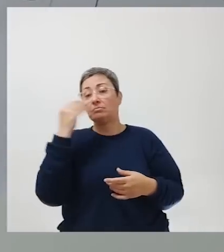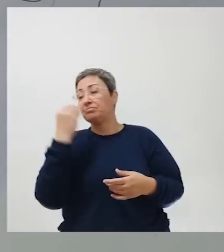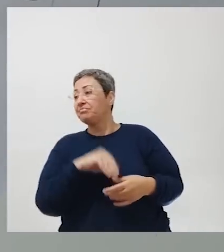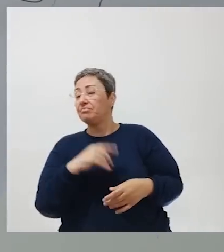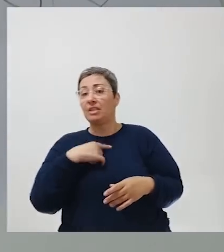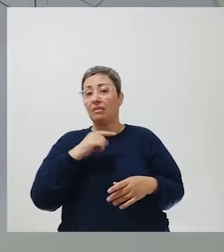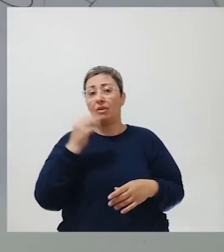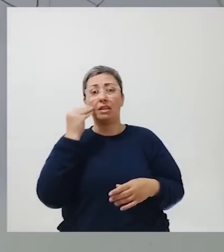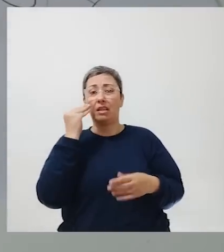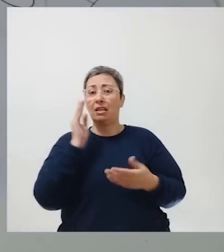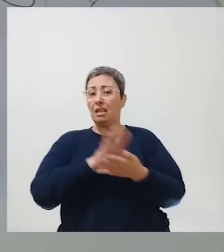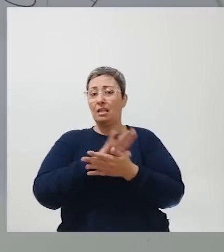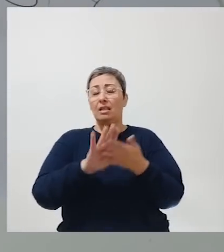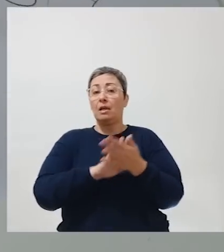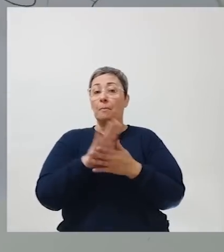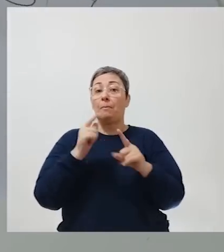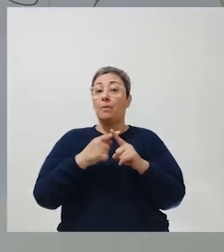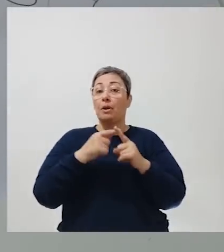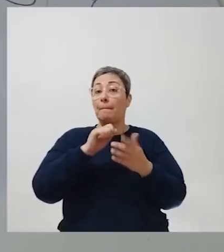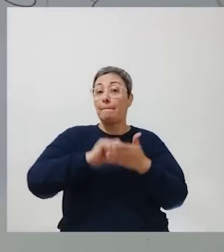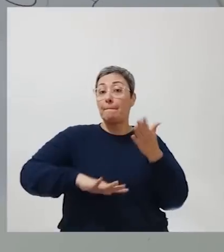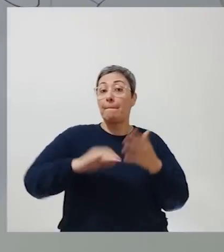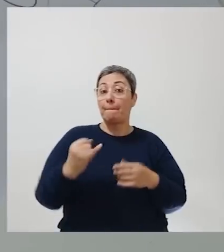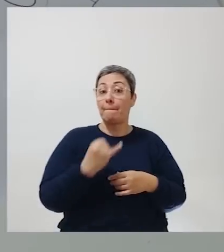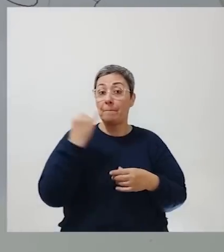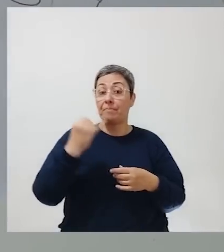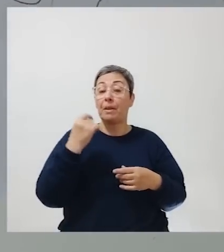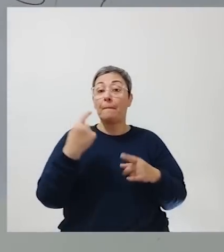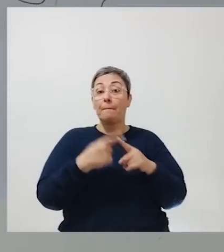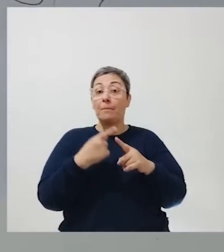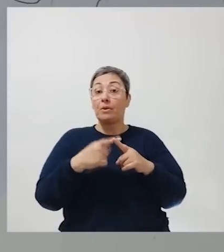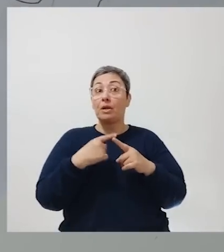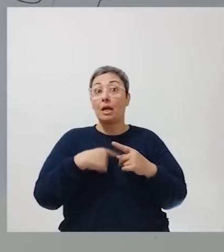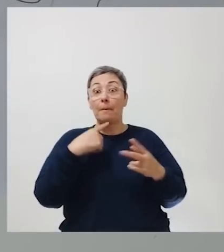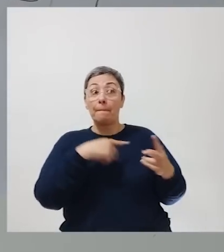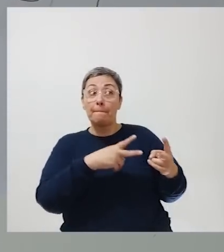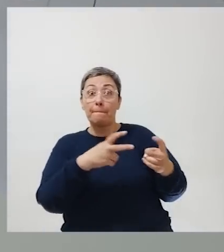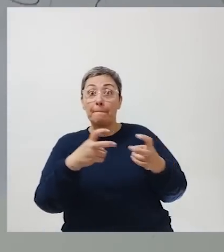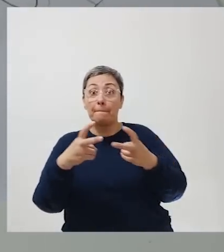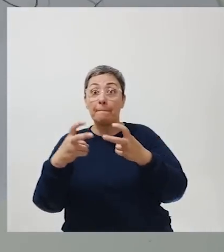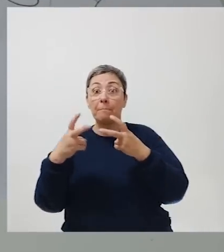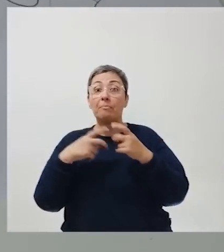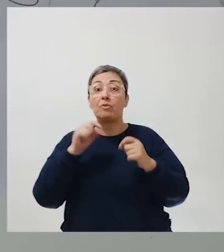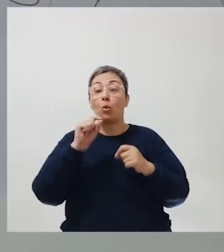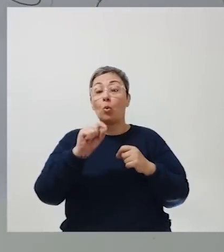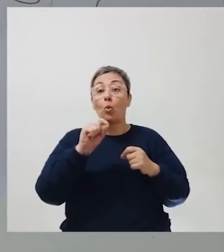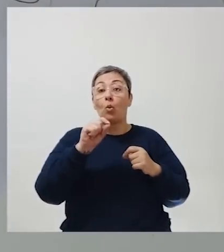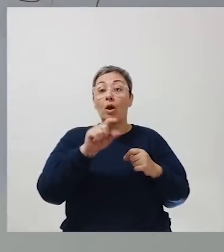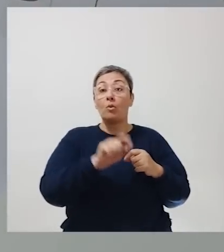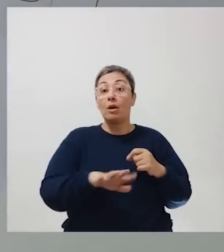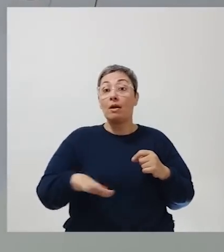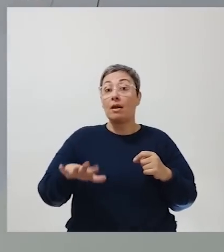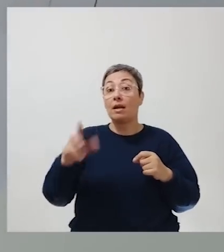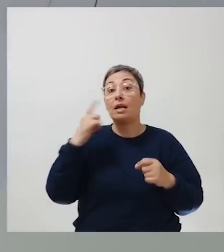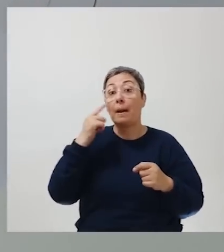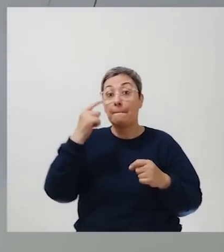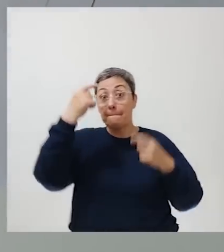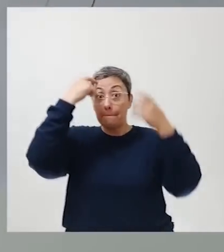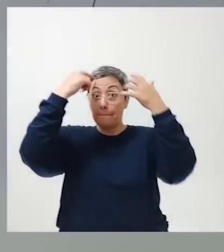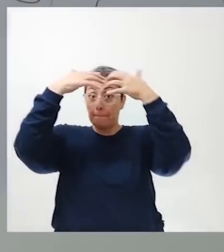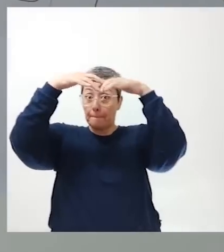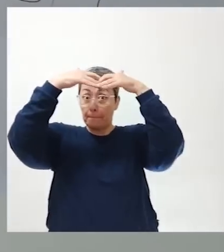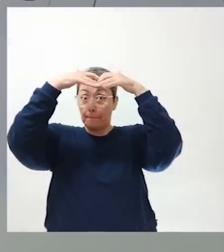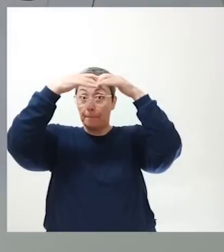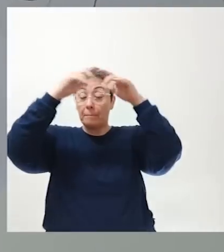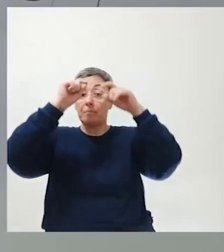de tentar. Por que fazer esse tipo de atividade é importante? Porque a gente começa a perceber o que é que a criança está